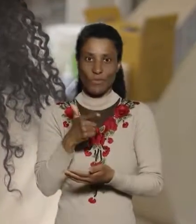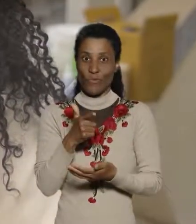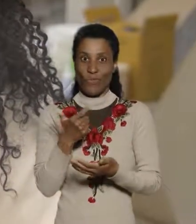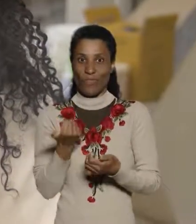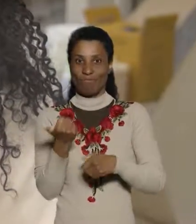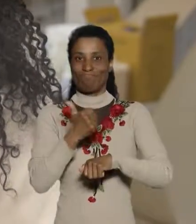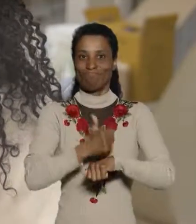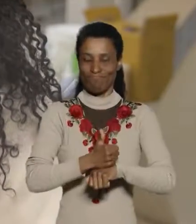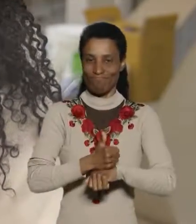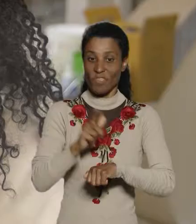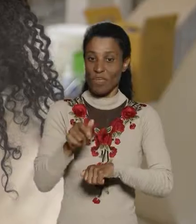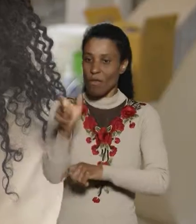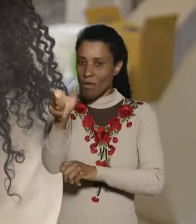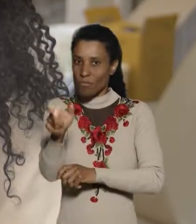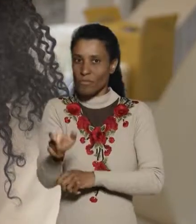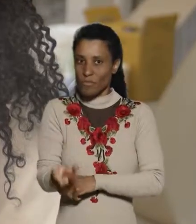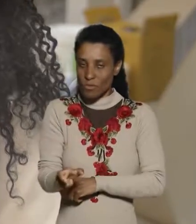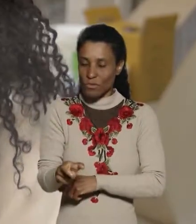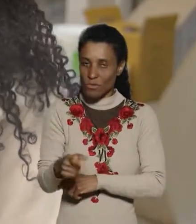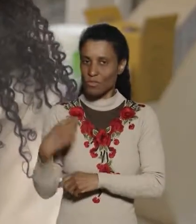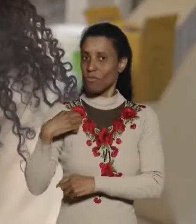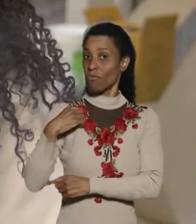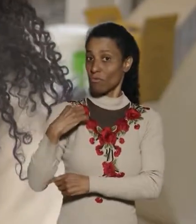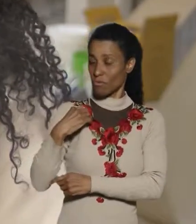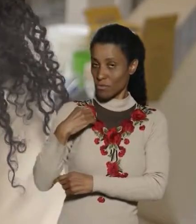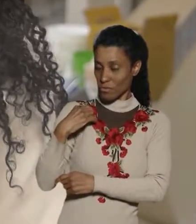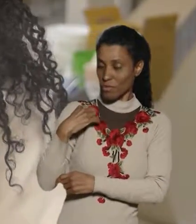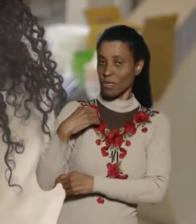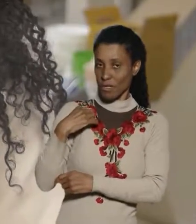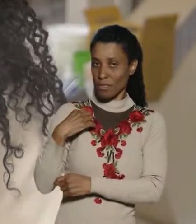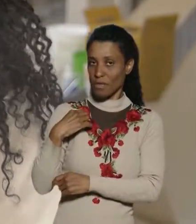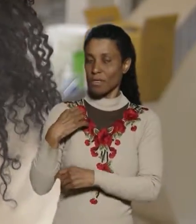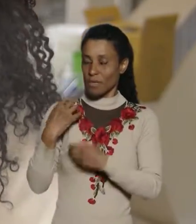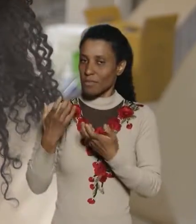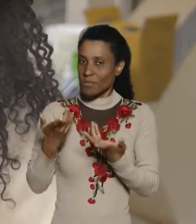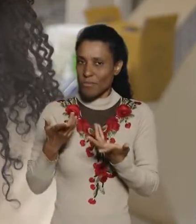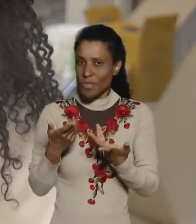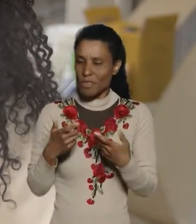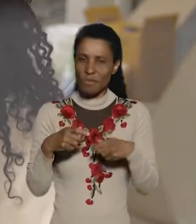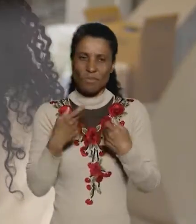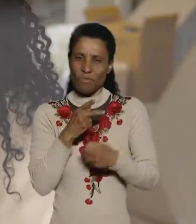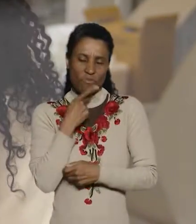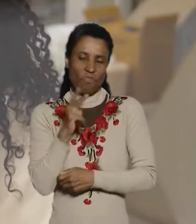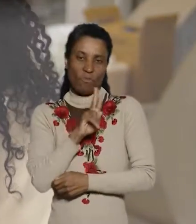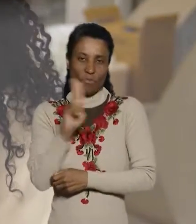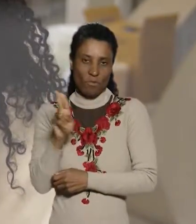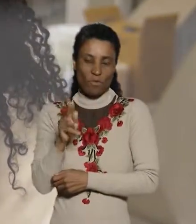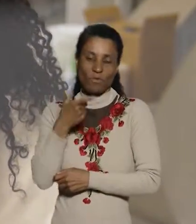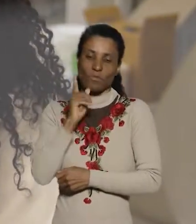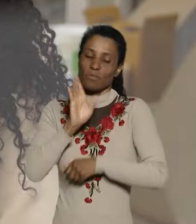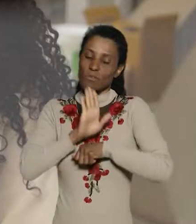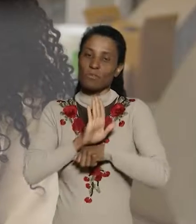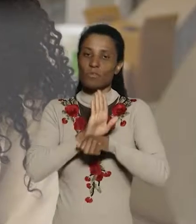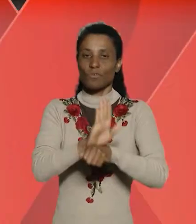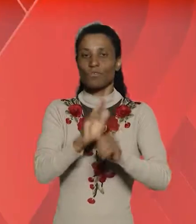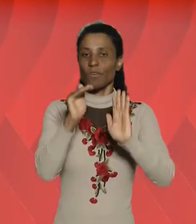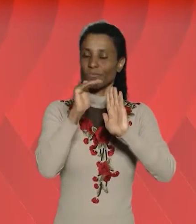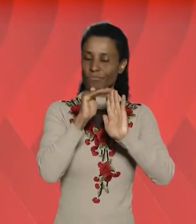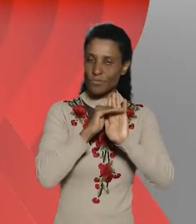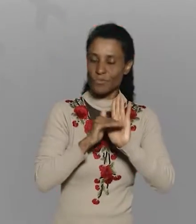são pessoas, através do ato solidário, altruísta e anônimo, que nos auxiliam a manter os estoques em níveis